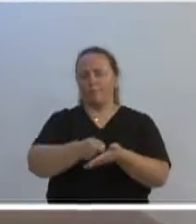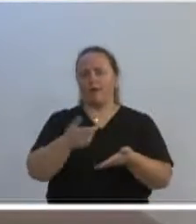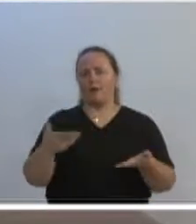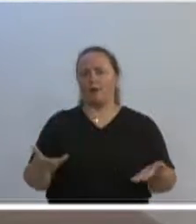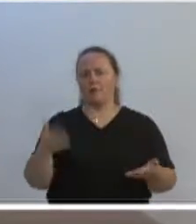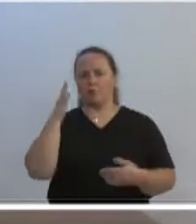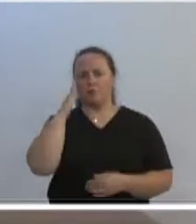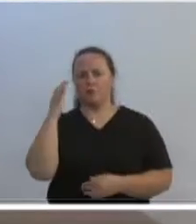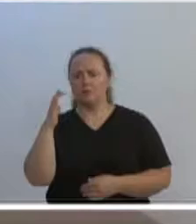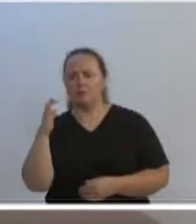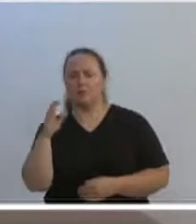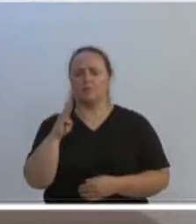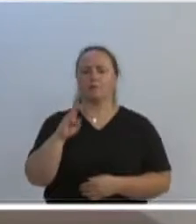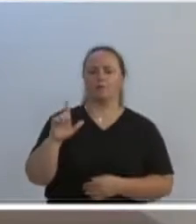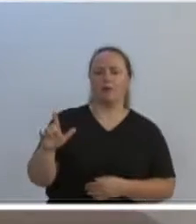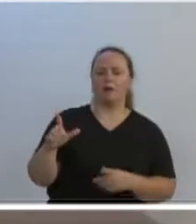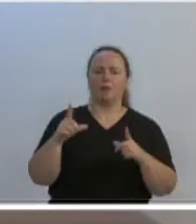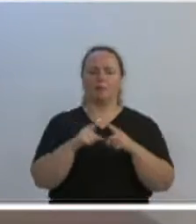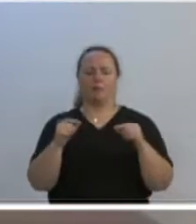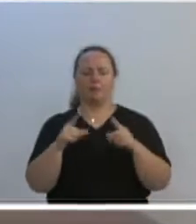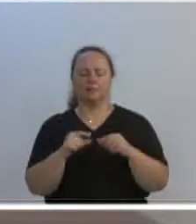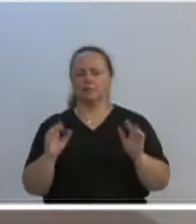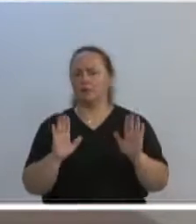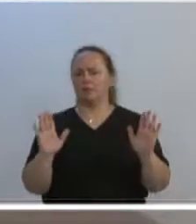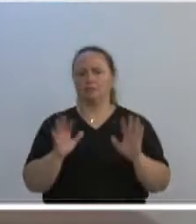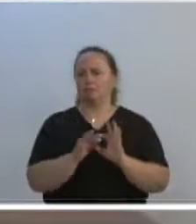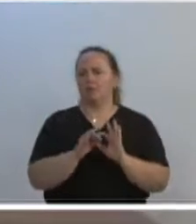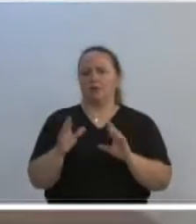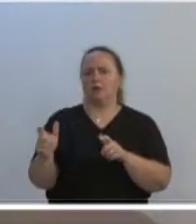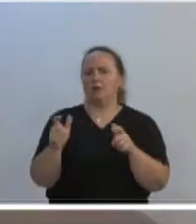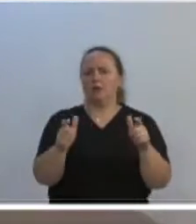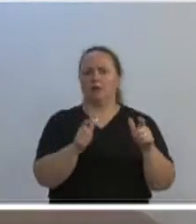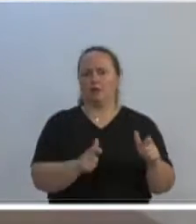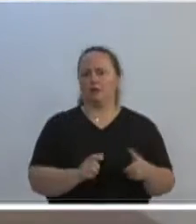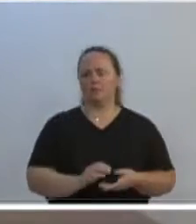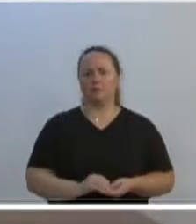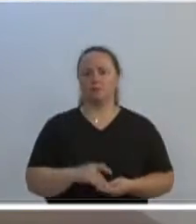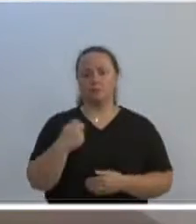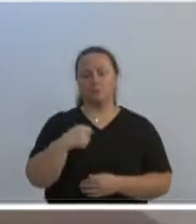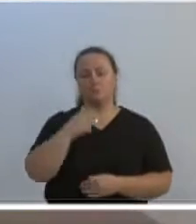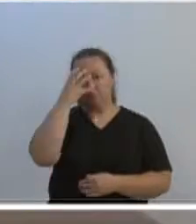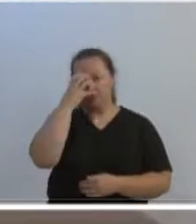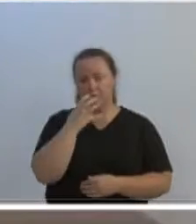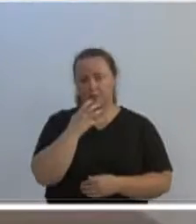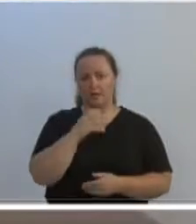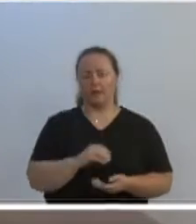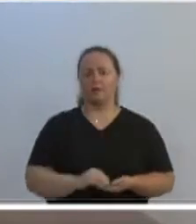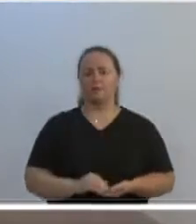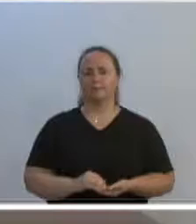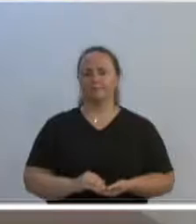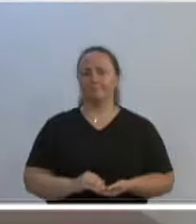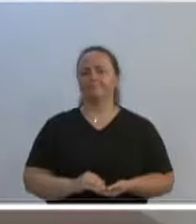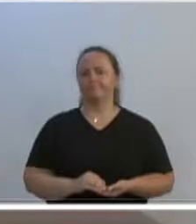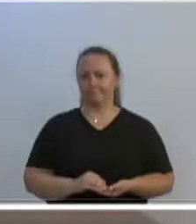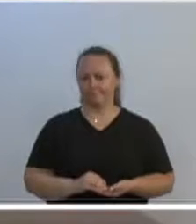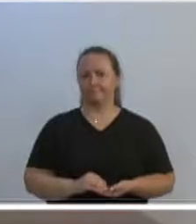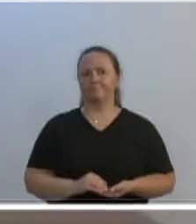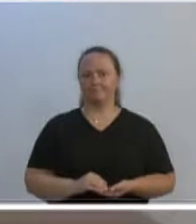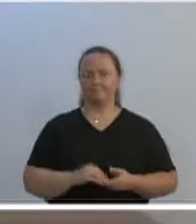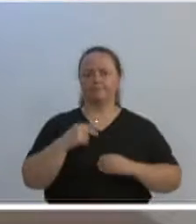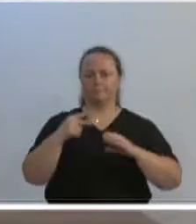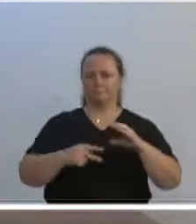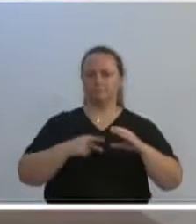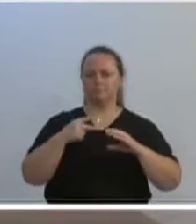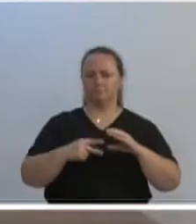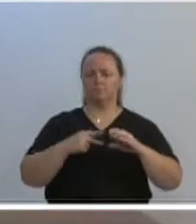isso em Curitiba, isso no Distrito Federal. Então nós temos que tratar esse assunto com muita seriedade nesta Câmara de Vereadores e acho